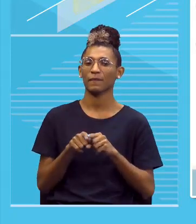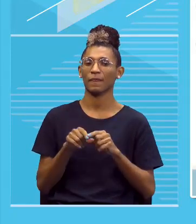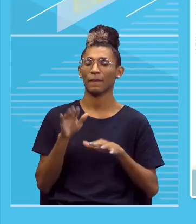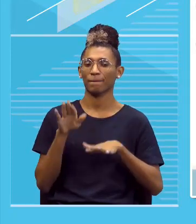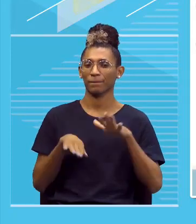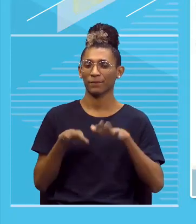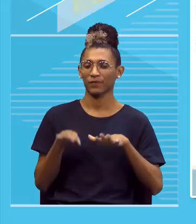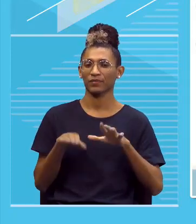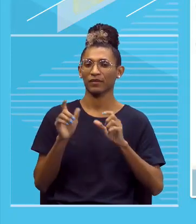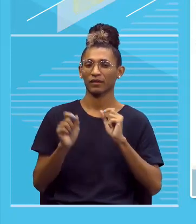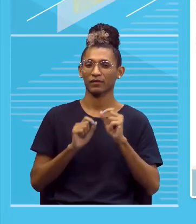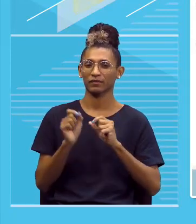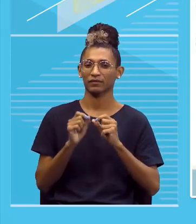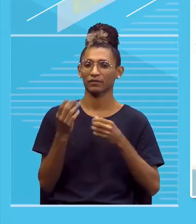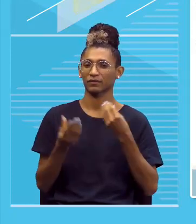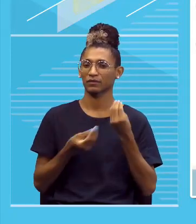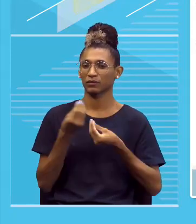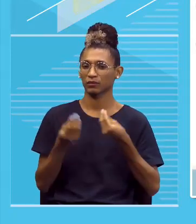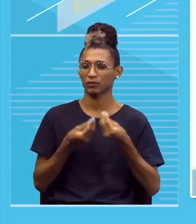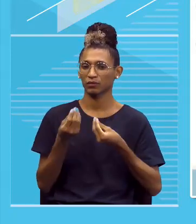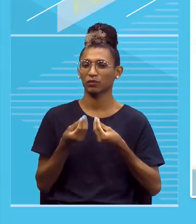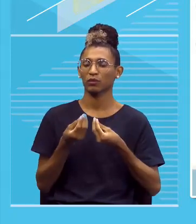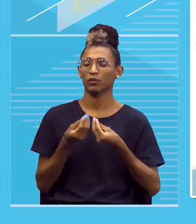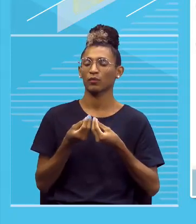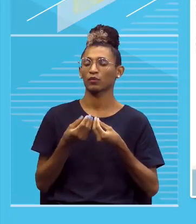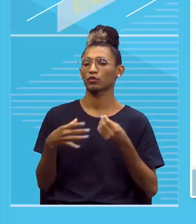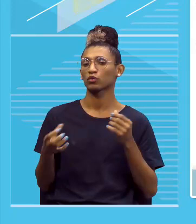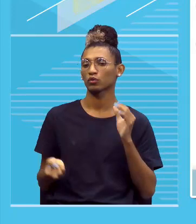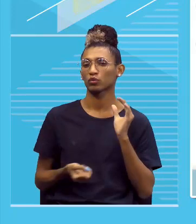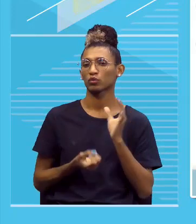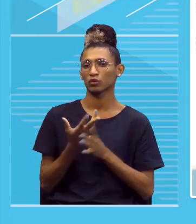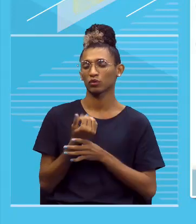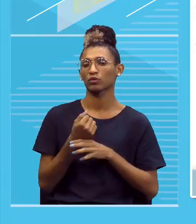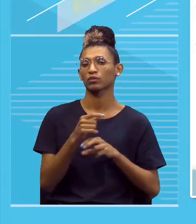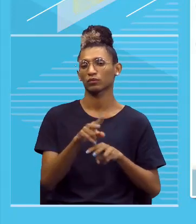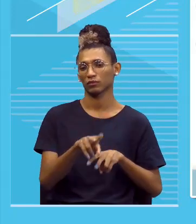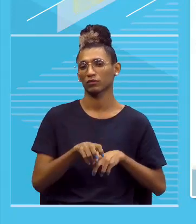essa modernidade chegou ao campo